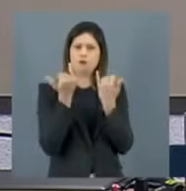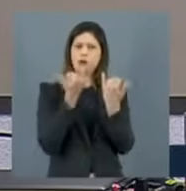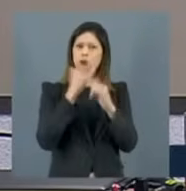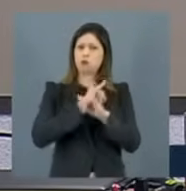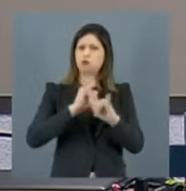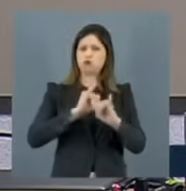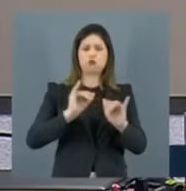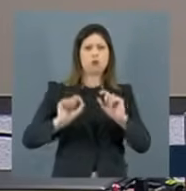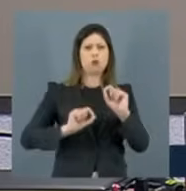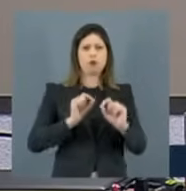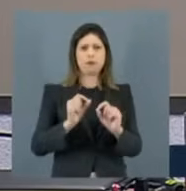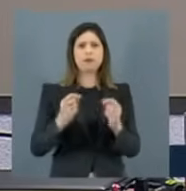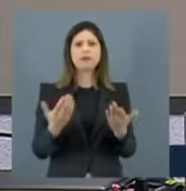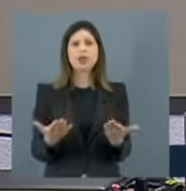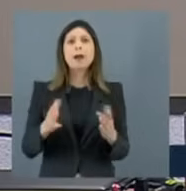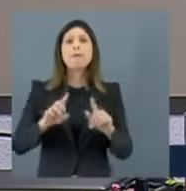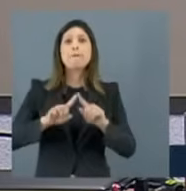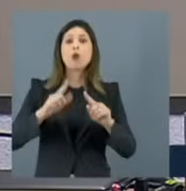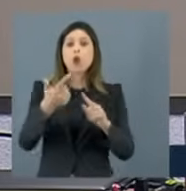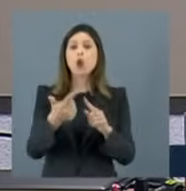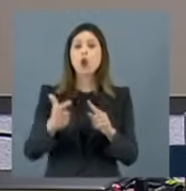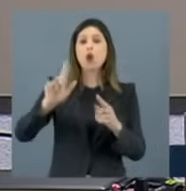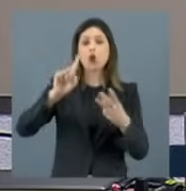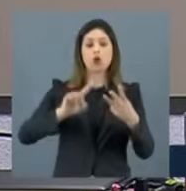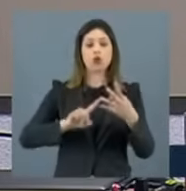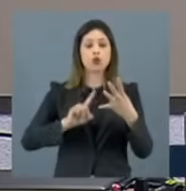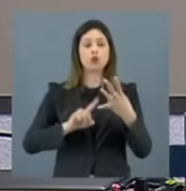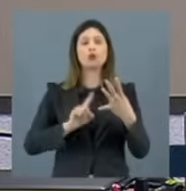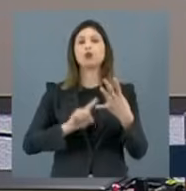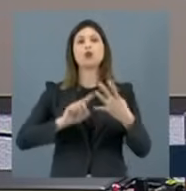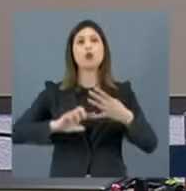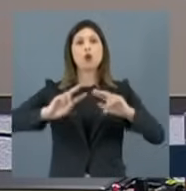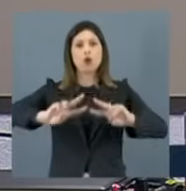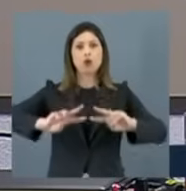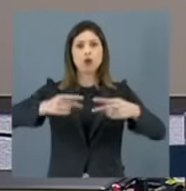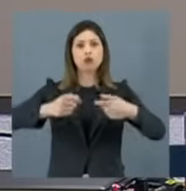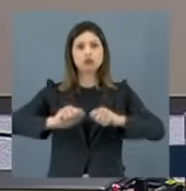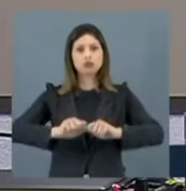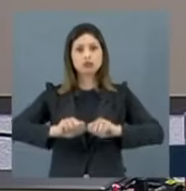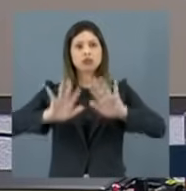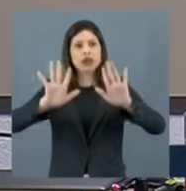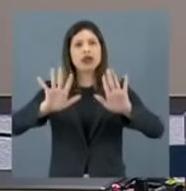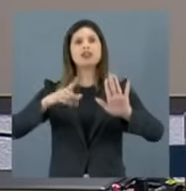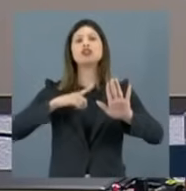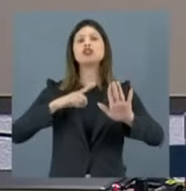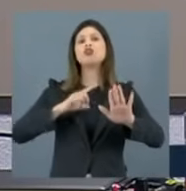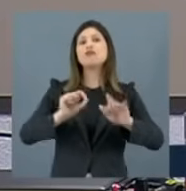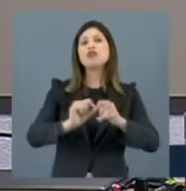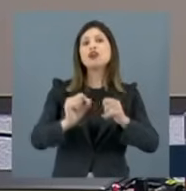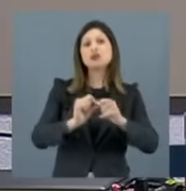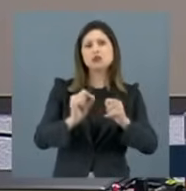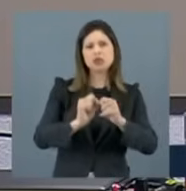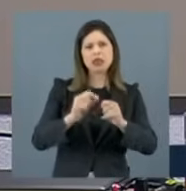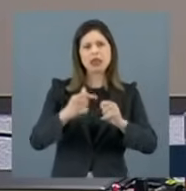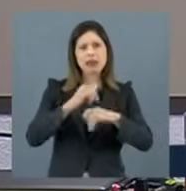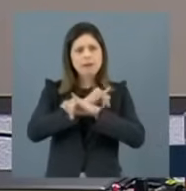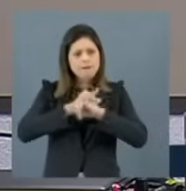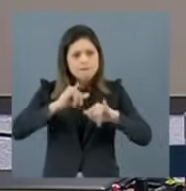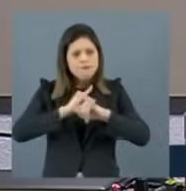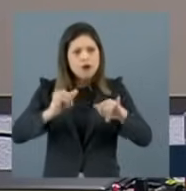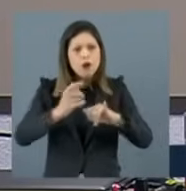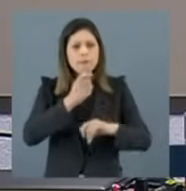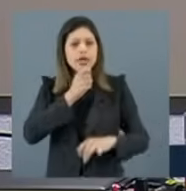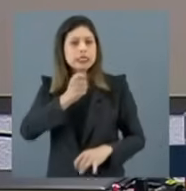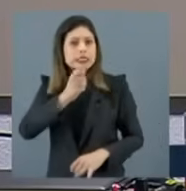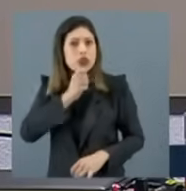O site O Antagonista foi censurado também, obrigado a deletar uma reportagem que trazia